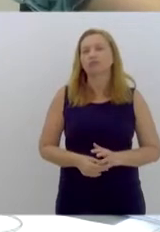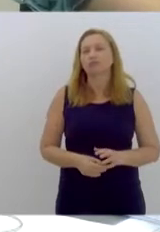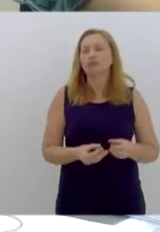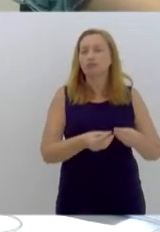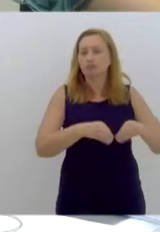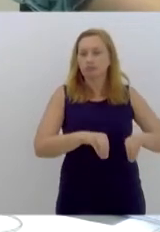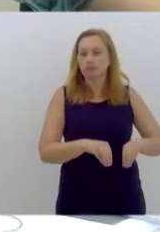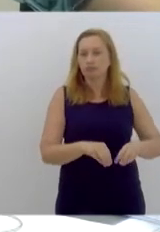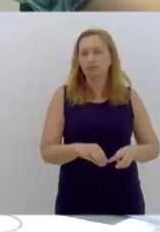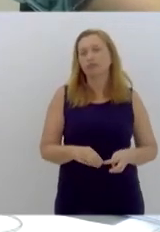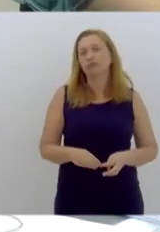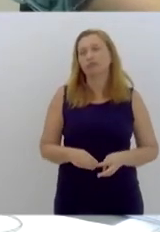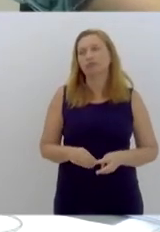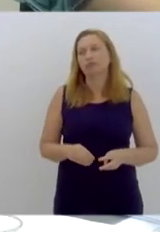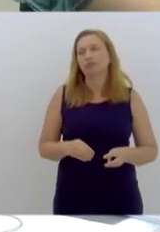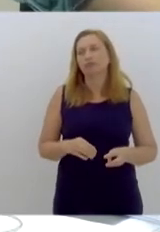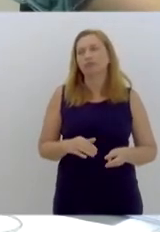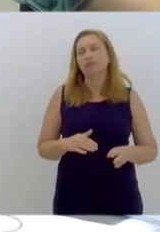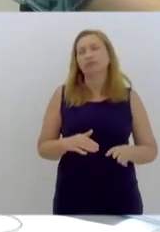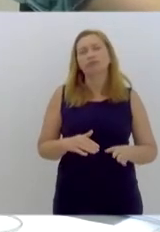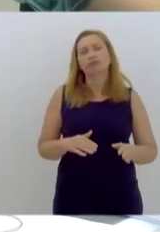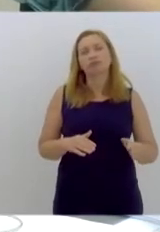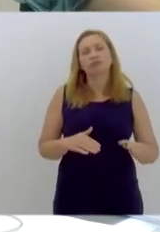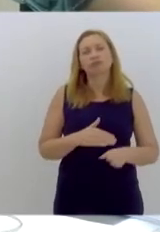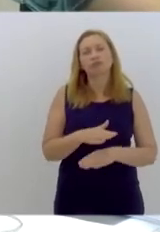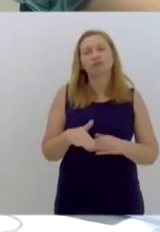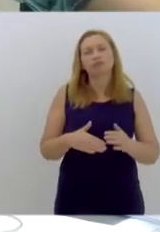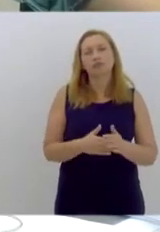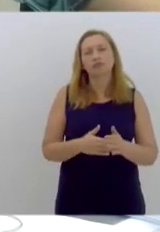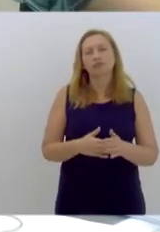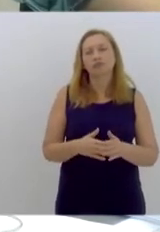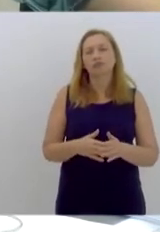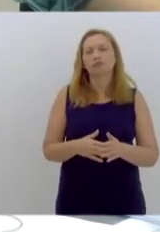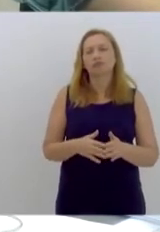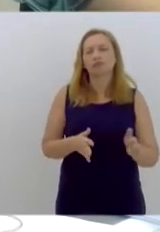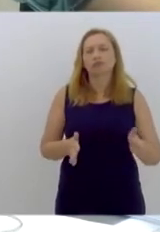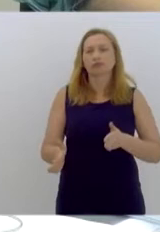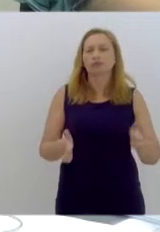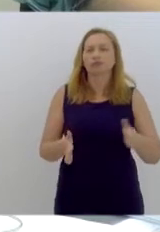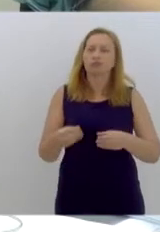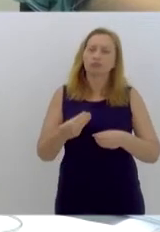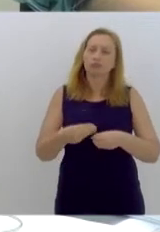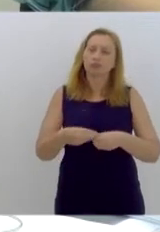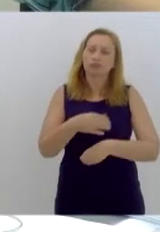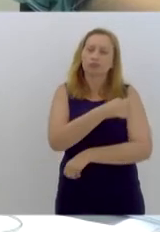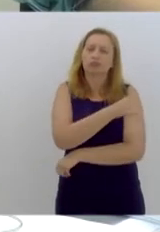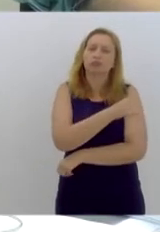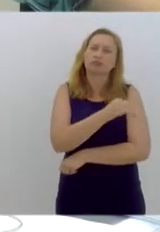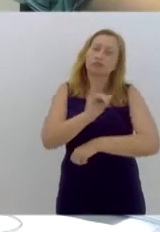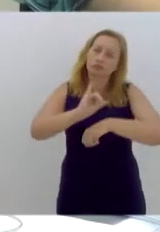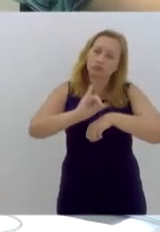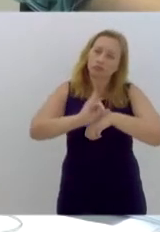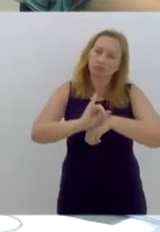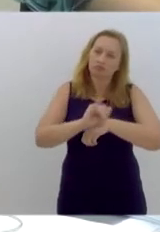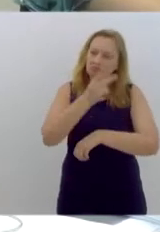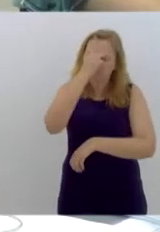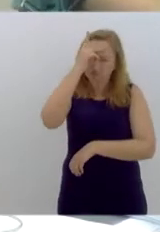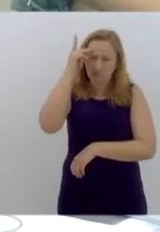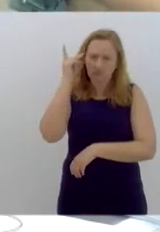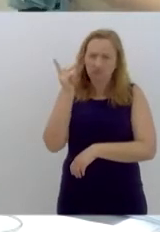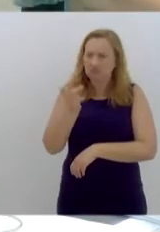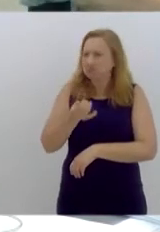prejudicou durante todo esse tempo o município da capital. E ninguém veio a público, né,